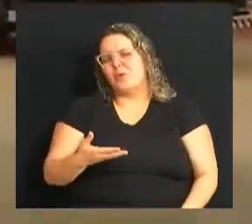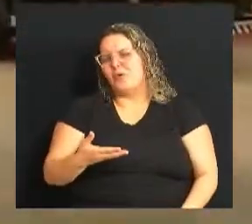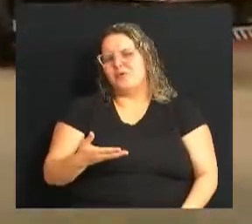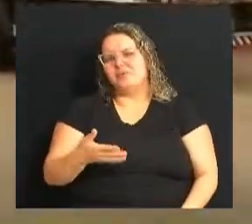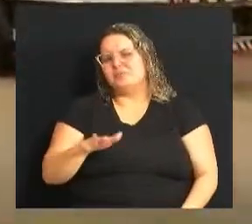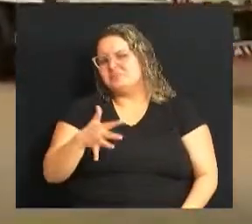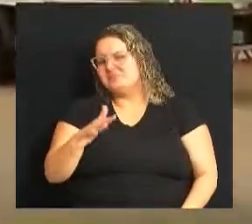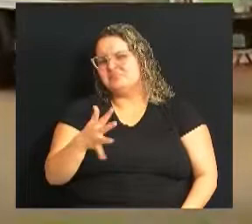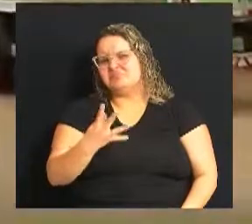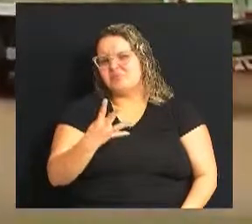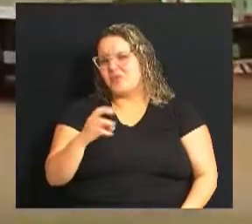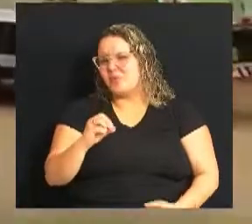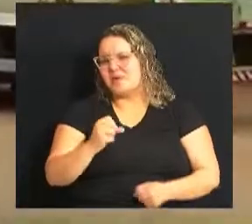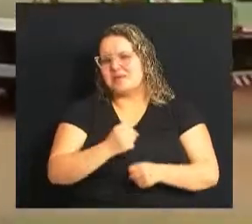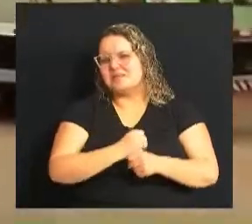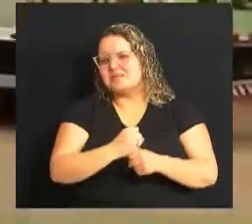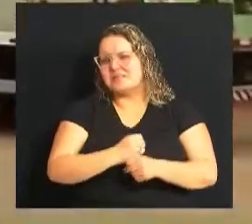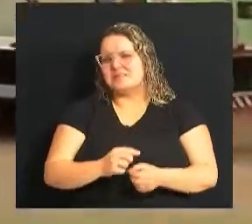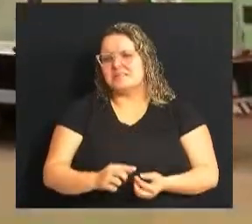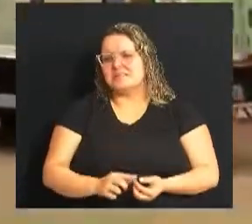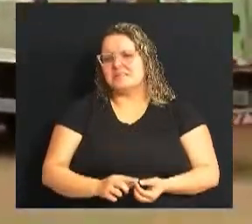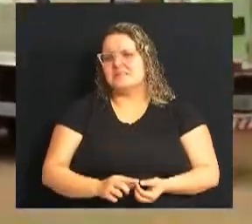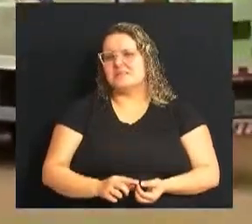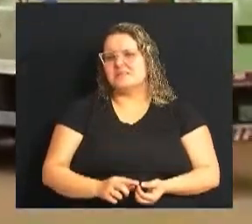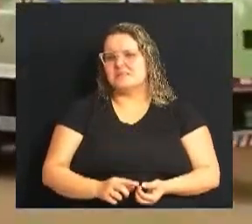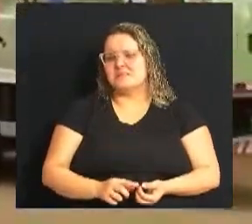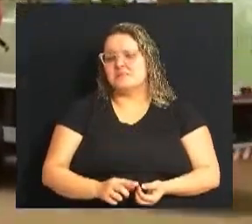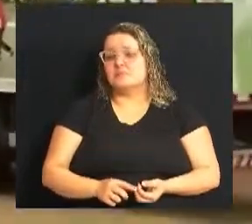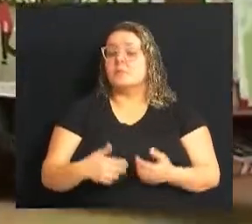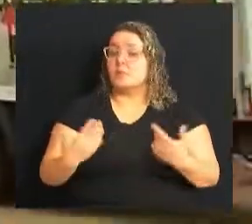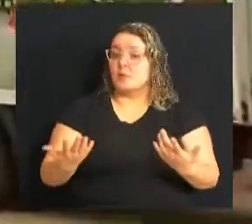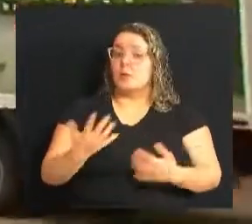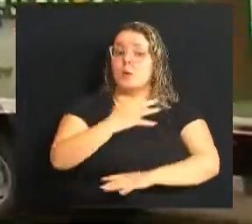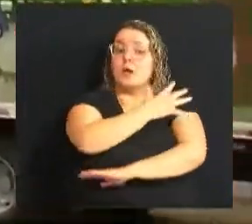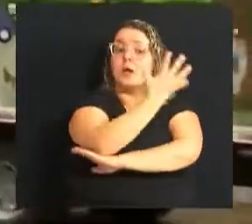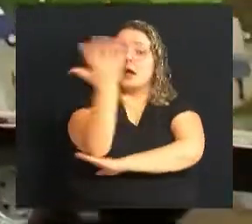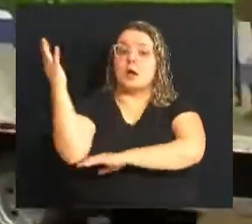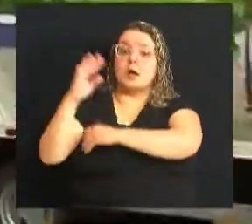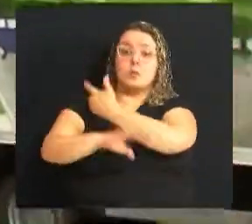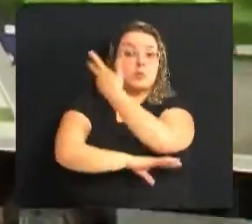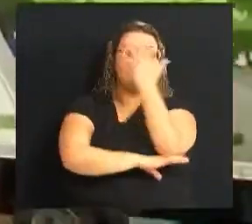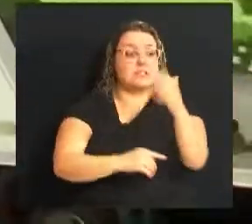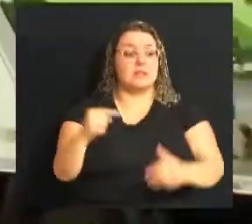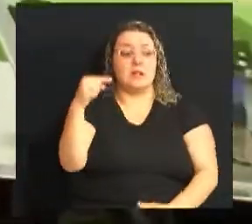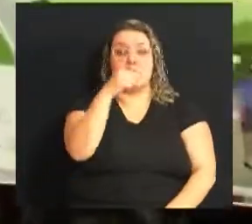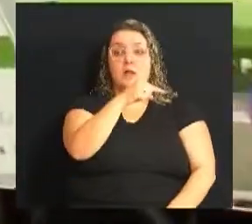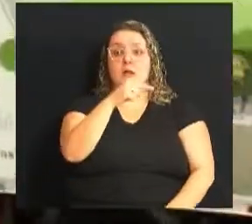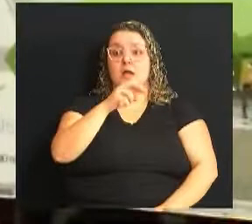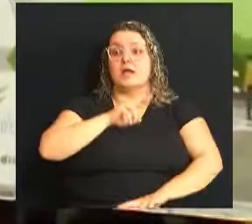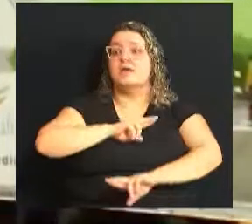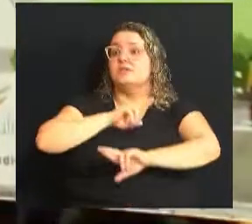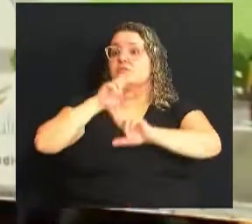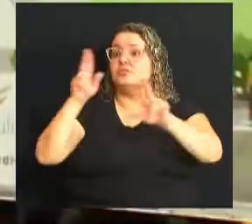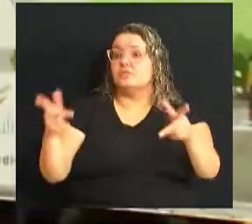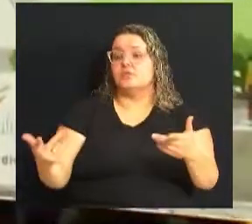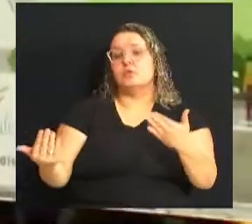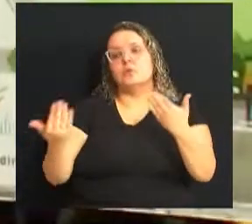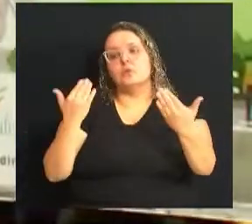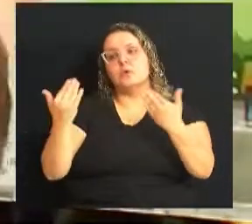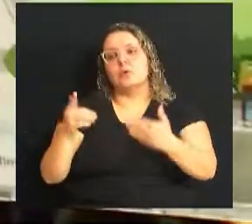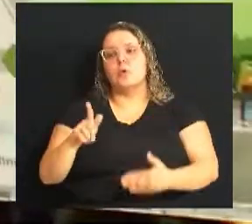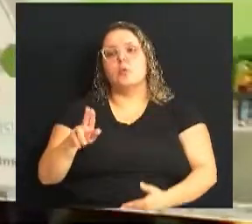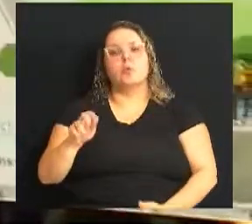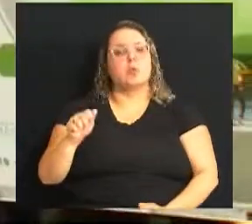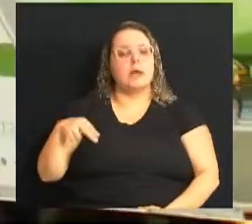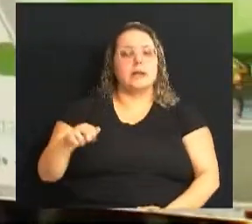de 40 anos. Então, a arborização urbana lá é muito desigual se comparar ao Guanabara,